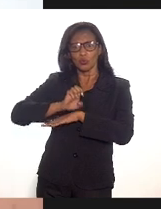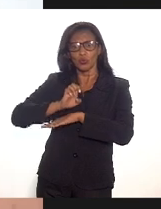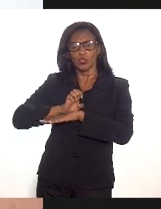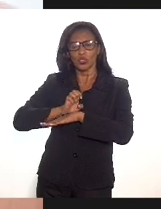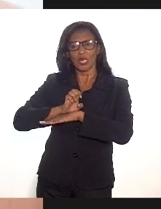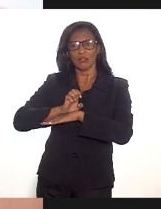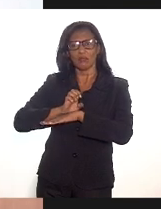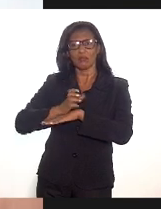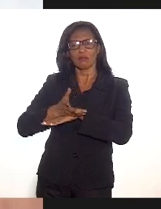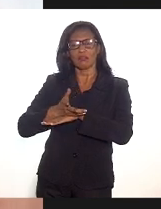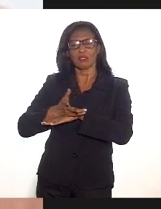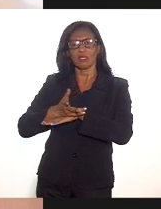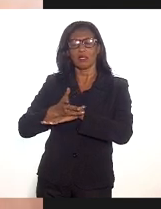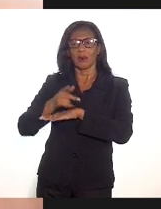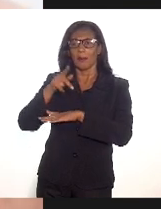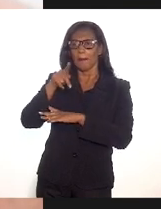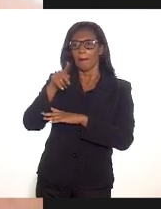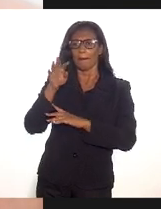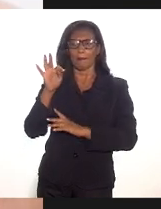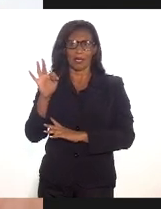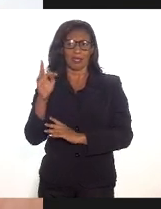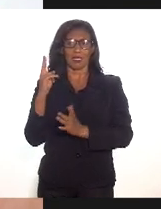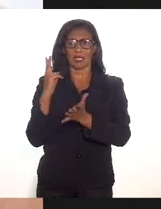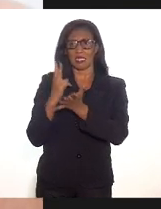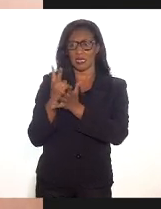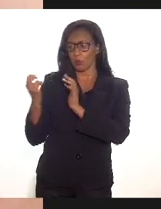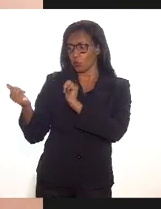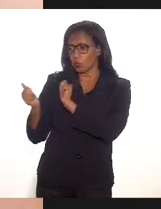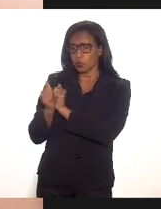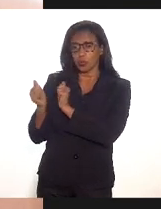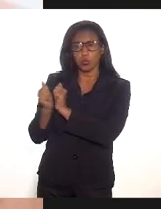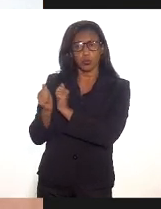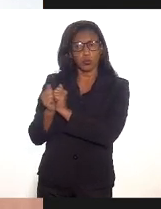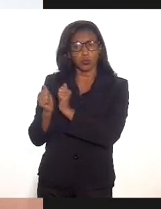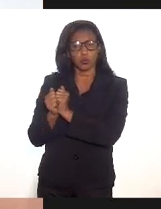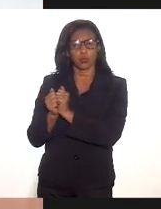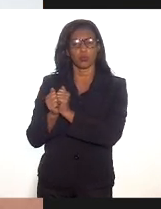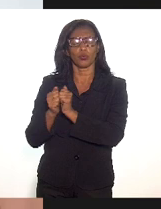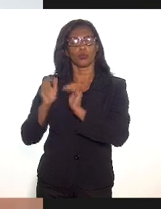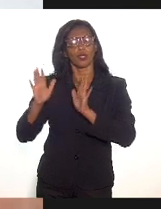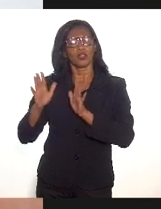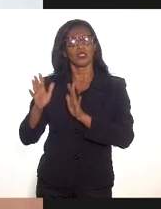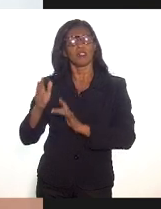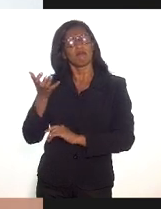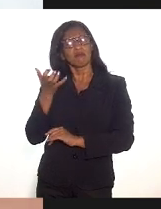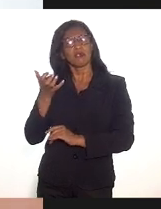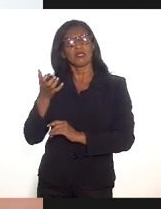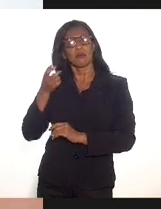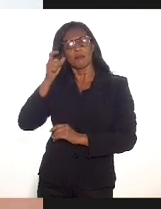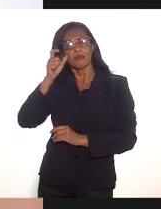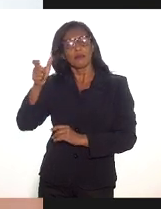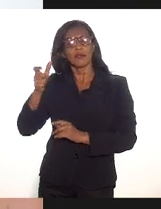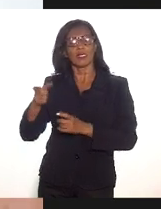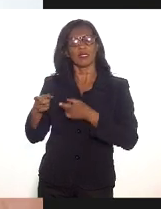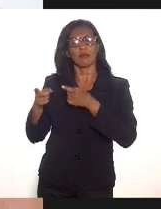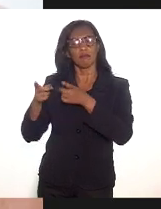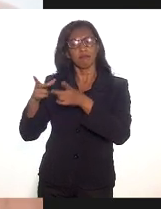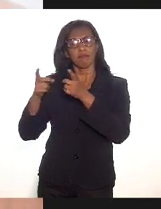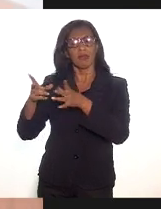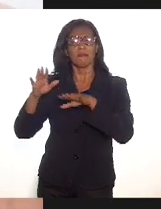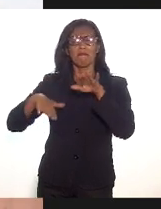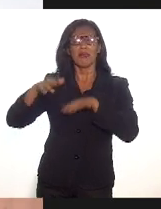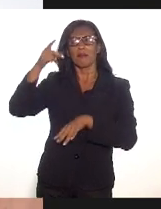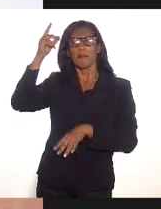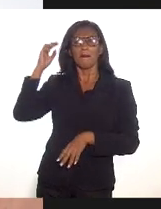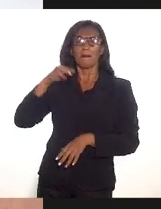PT sempre esteve ao lado do povo. Nós sempre defendemos a privatização, mesmo na época do Marcelo Alencar, naquela época